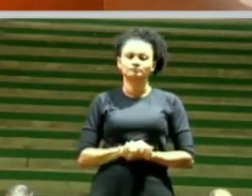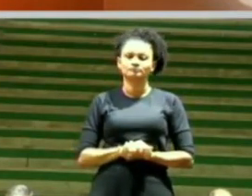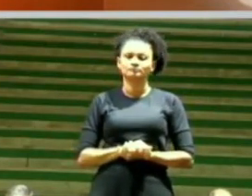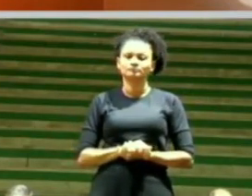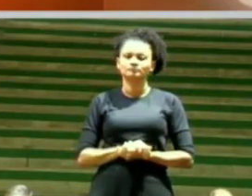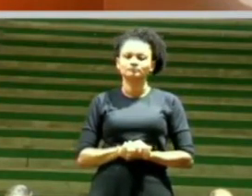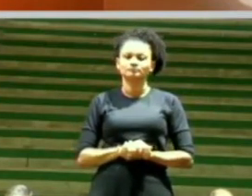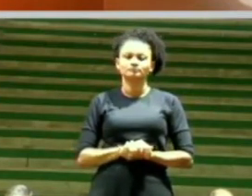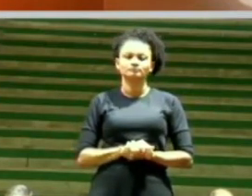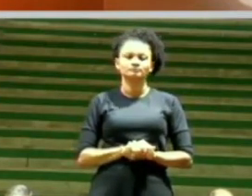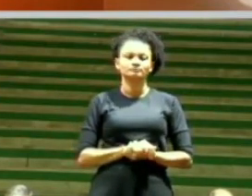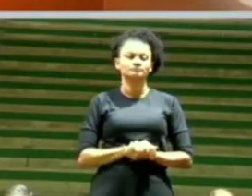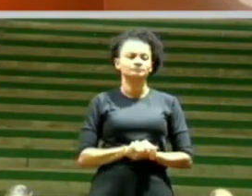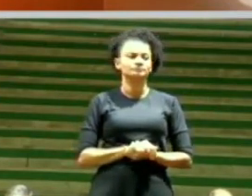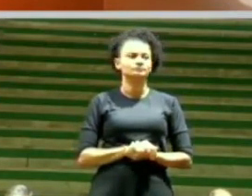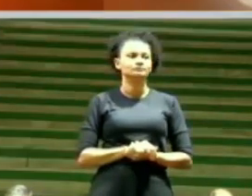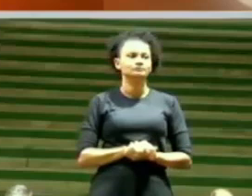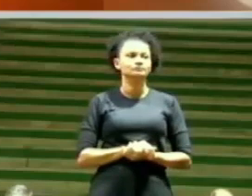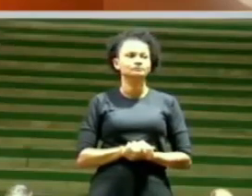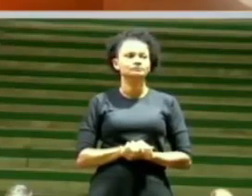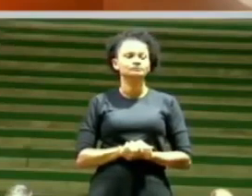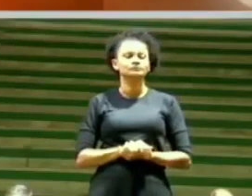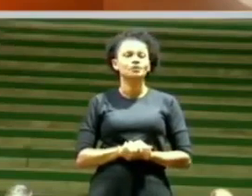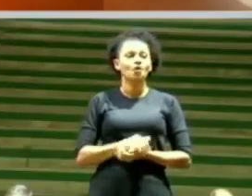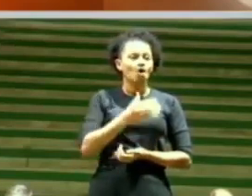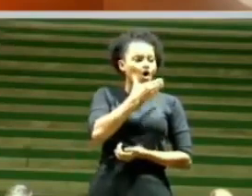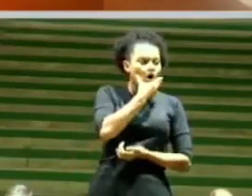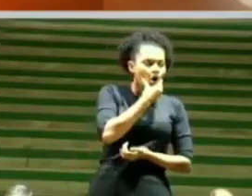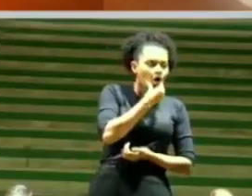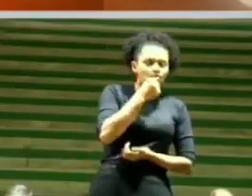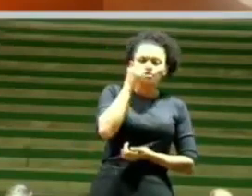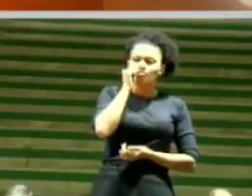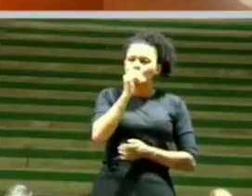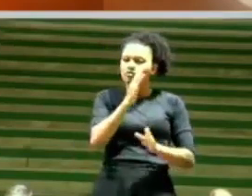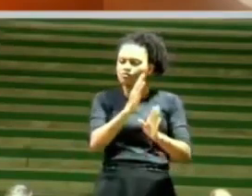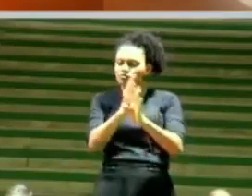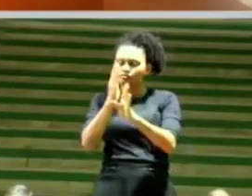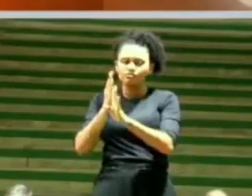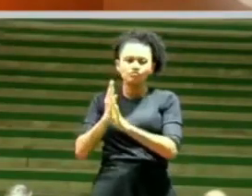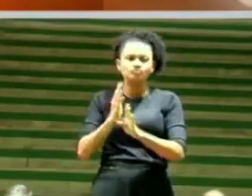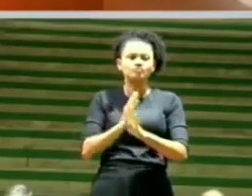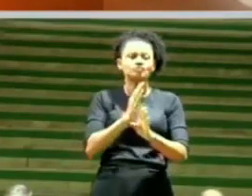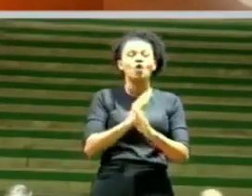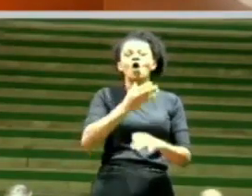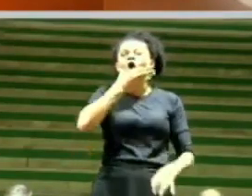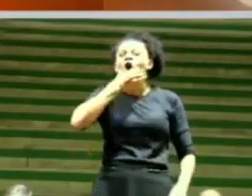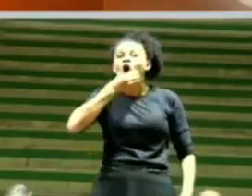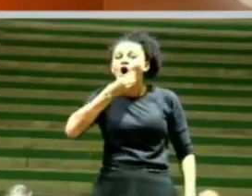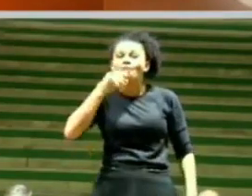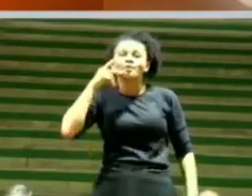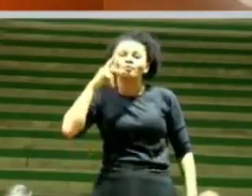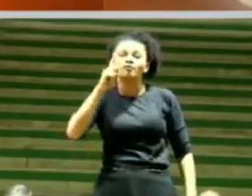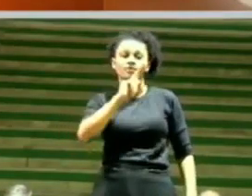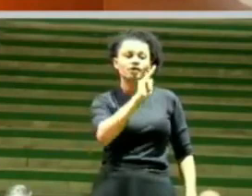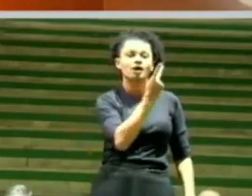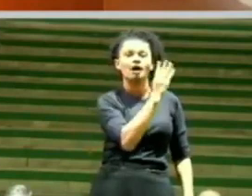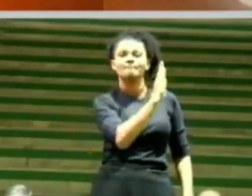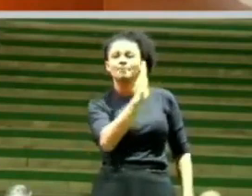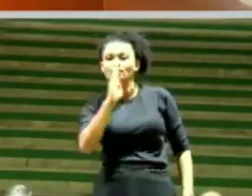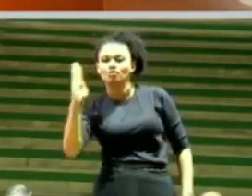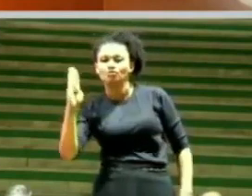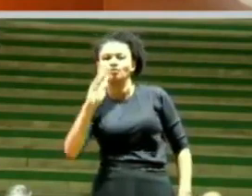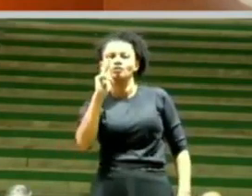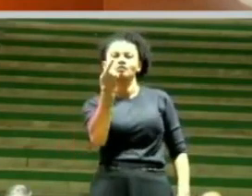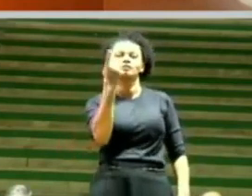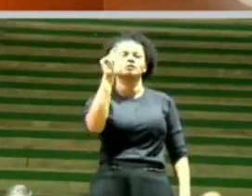Os irmãos e as irmãs que encontraram o livro do profeta Abacuque,